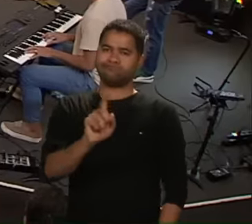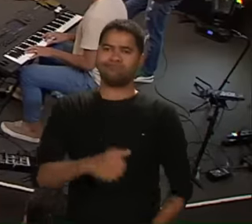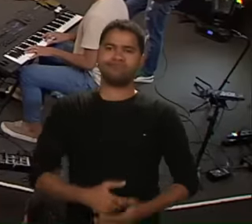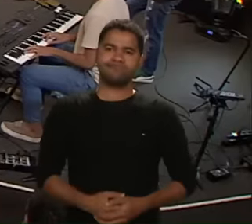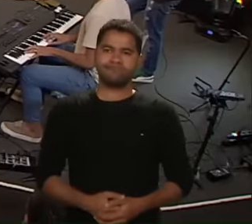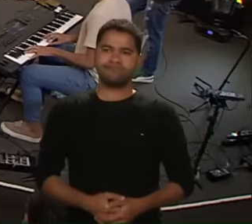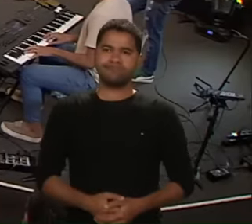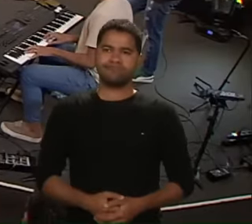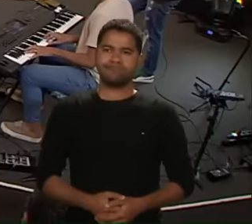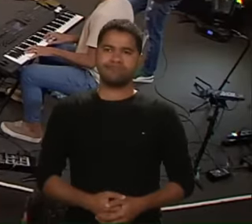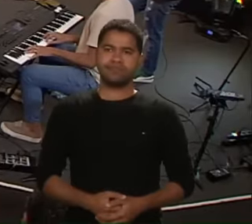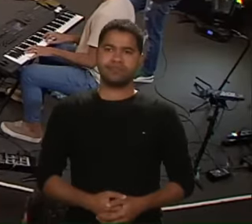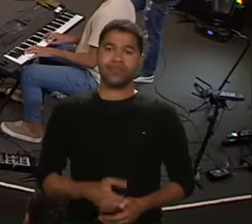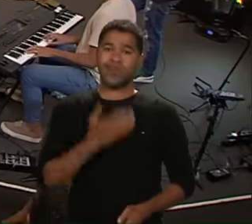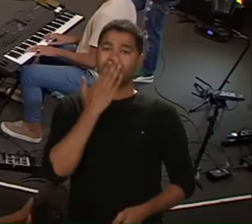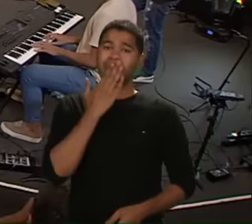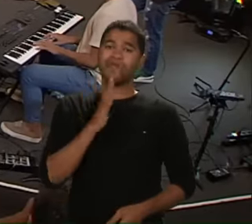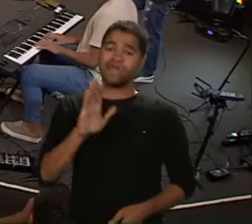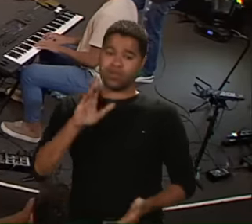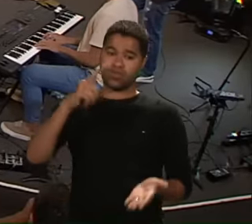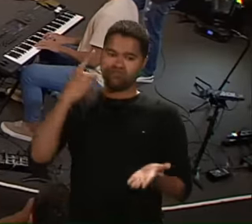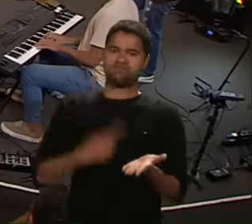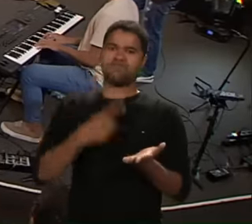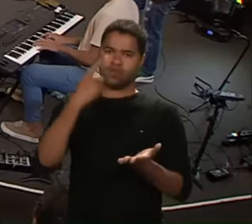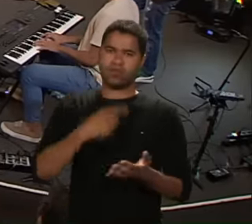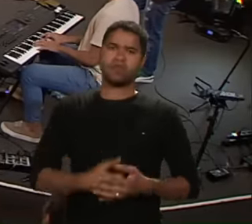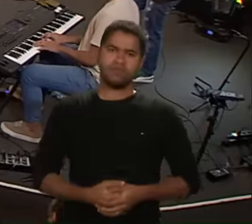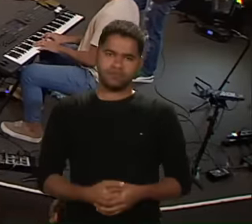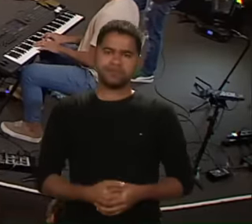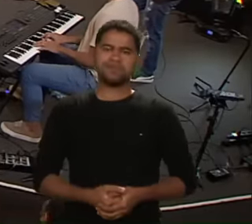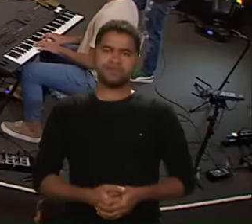Um voto é um compromisso que você faz.